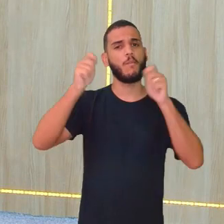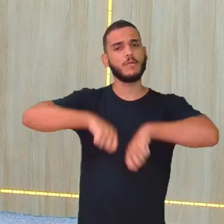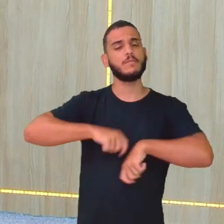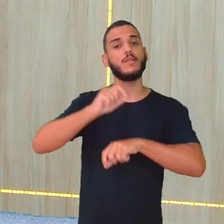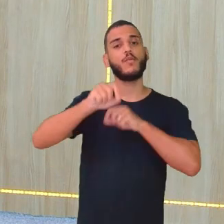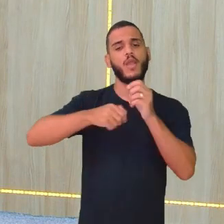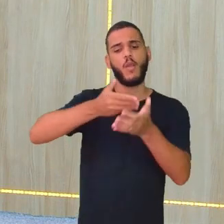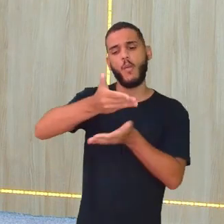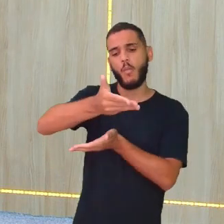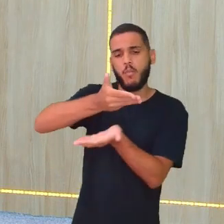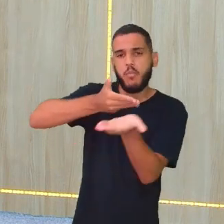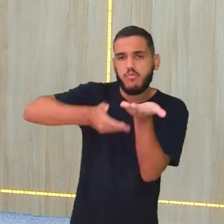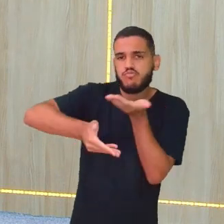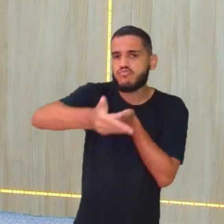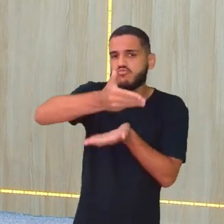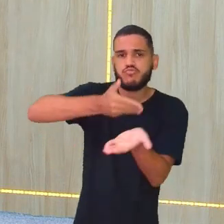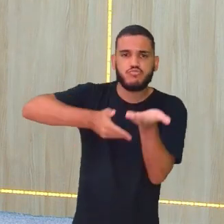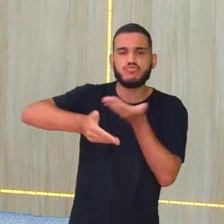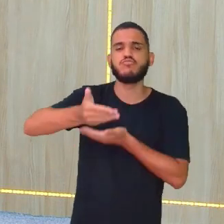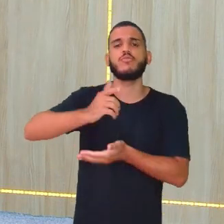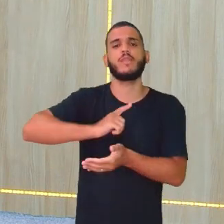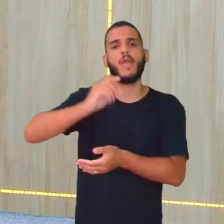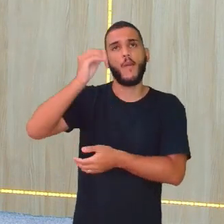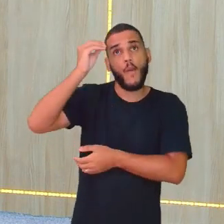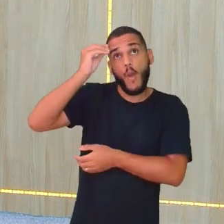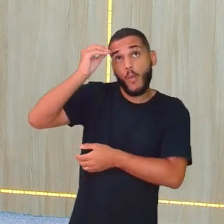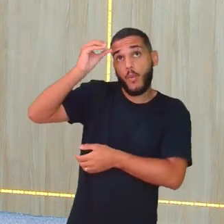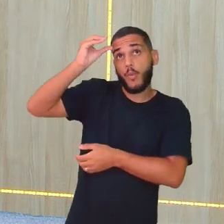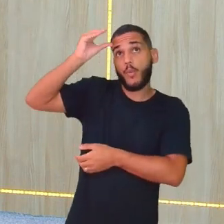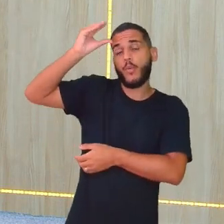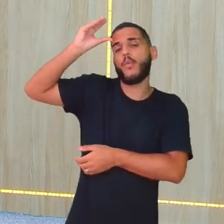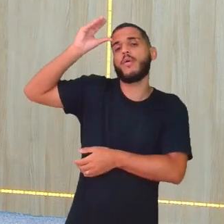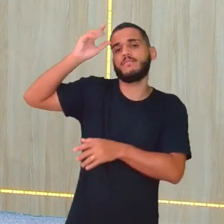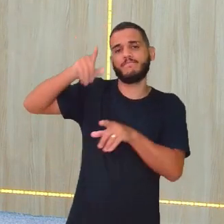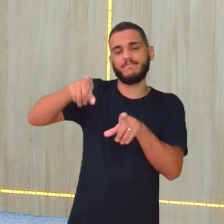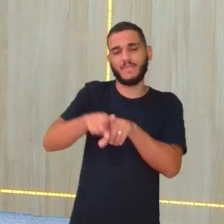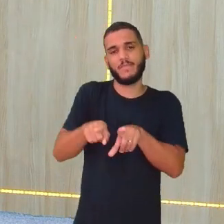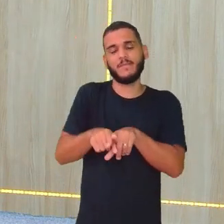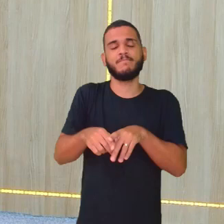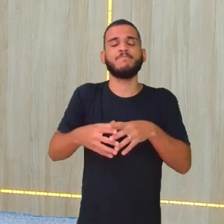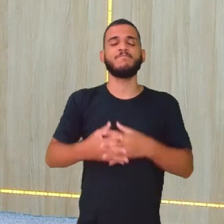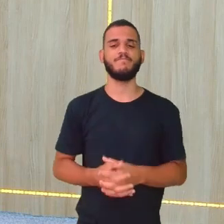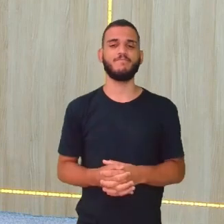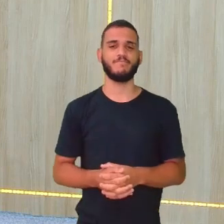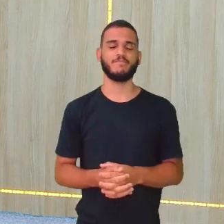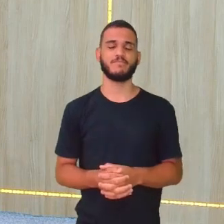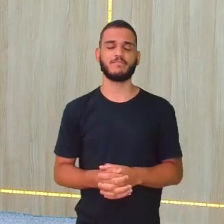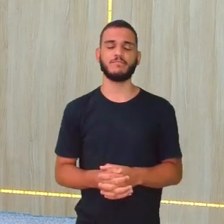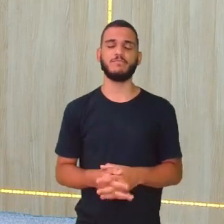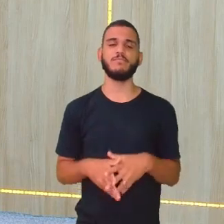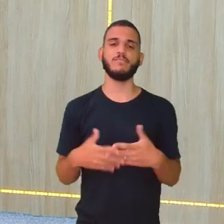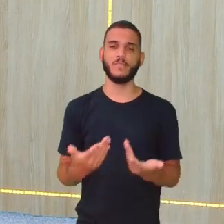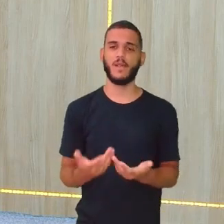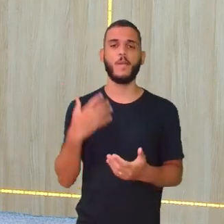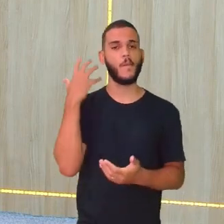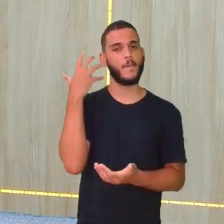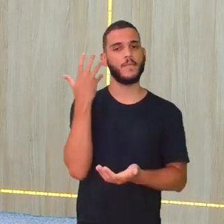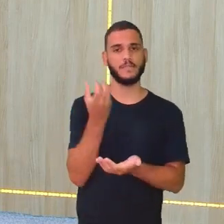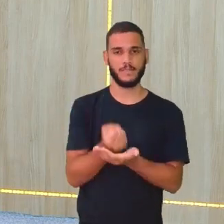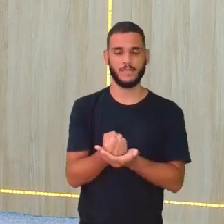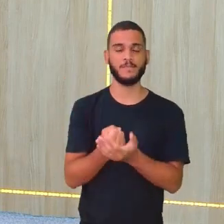de discussão, de conhecimento, de transmissão de memória. É isso. O podcast em